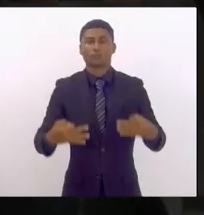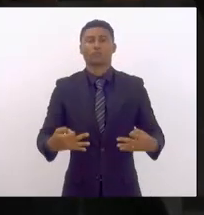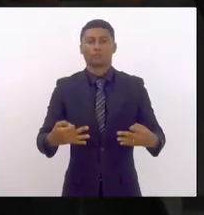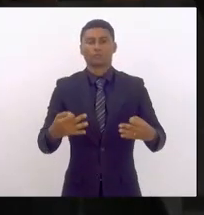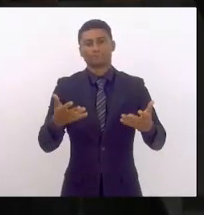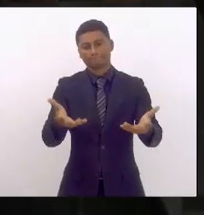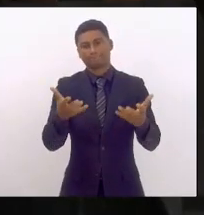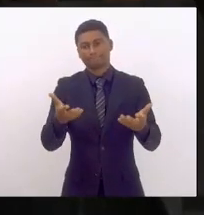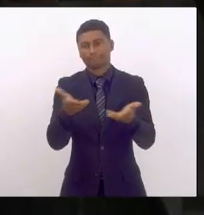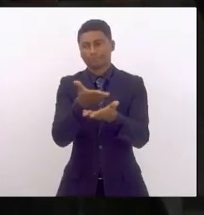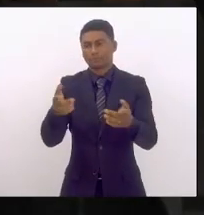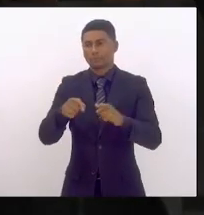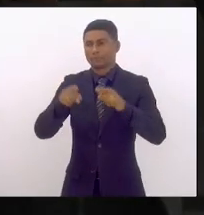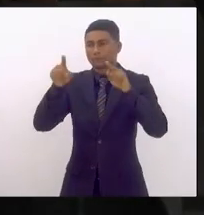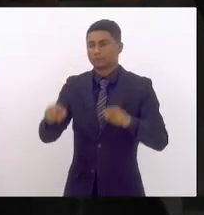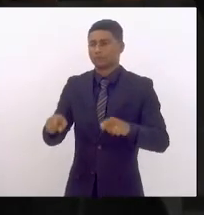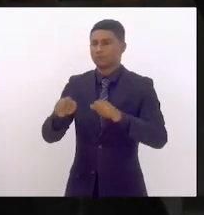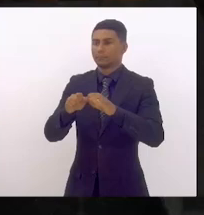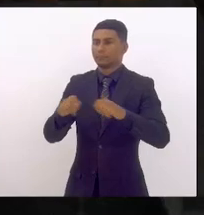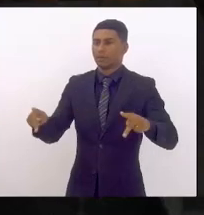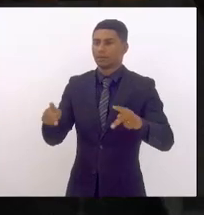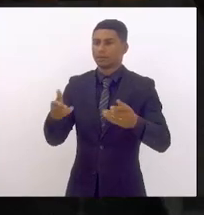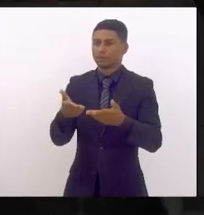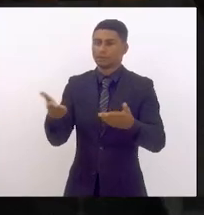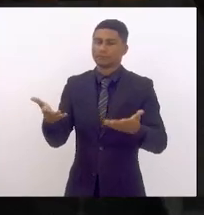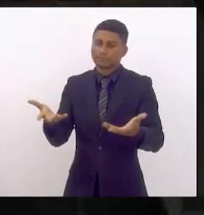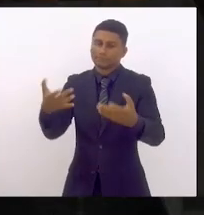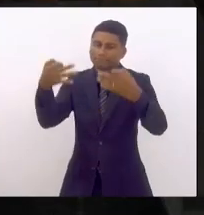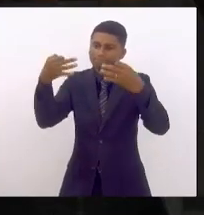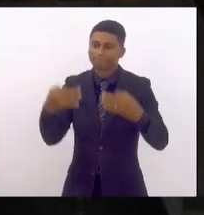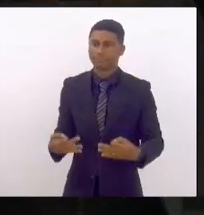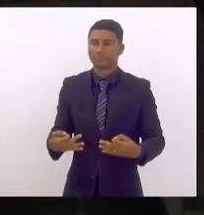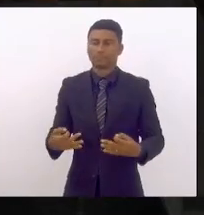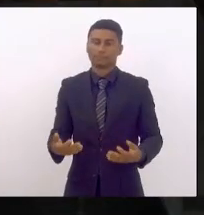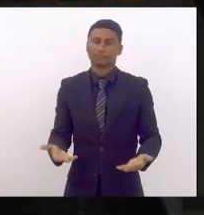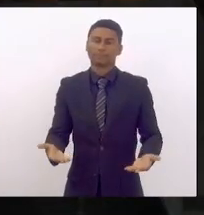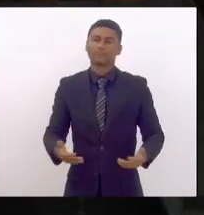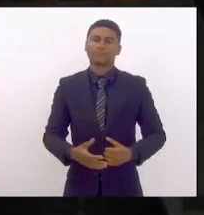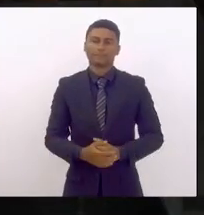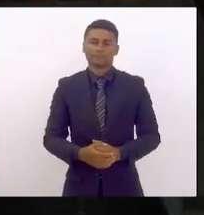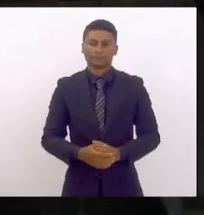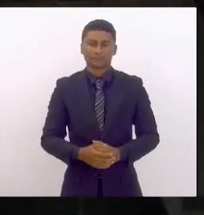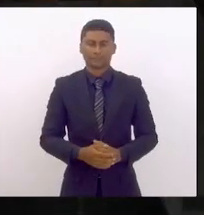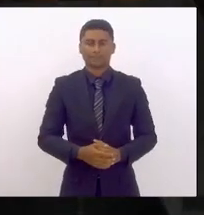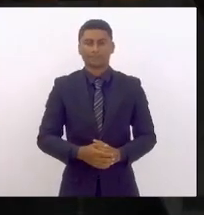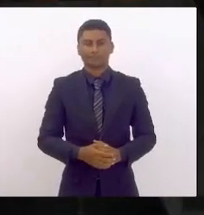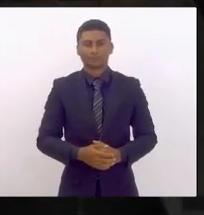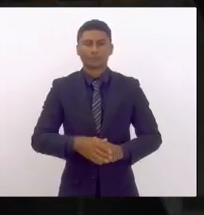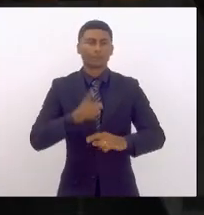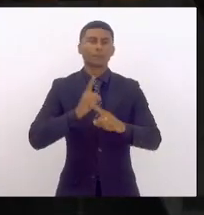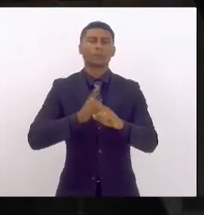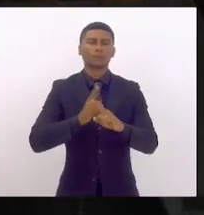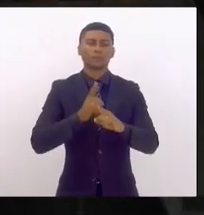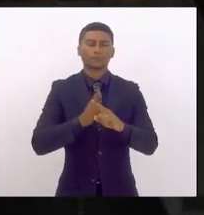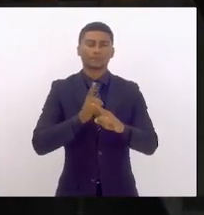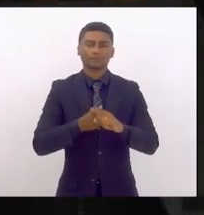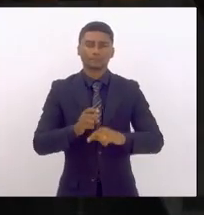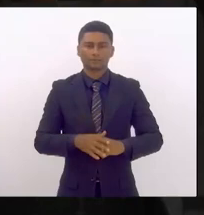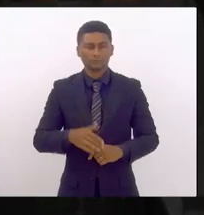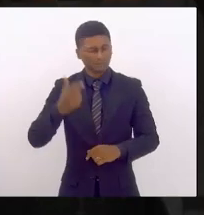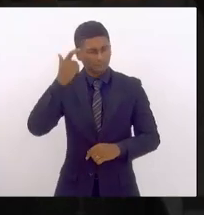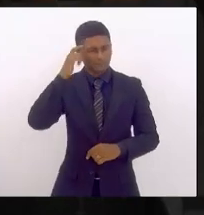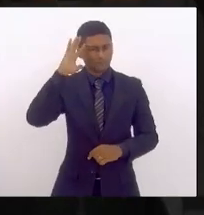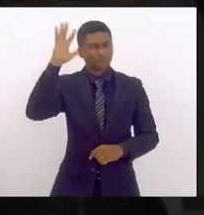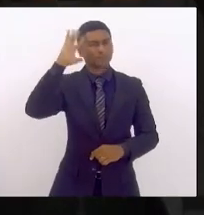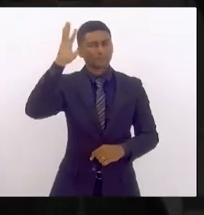com o servidor aposentado e pensionista porque veja Imagine